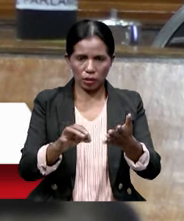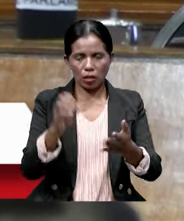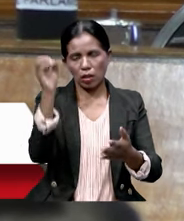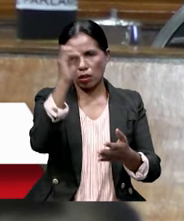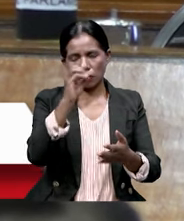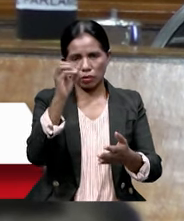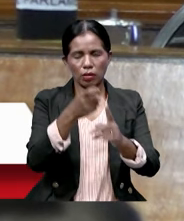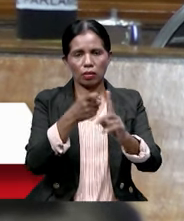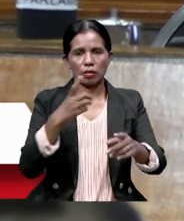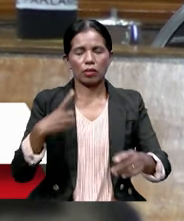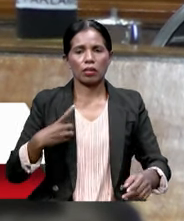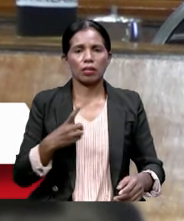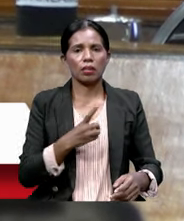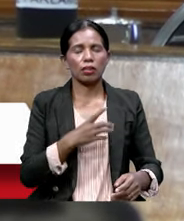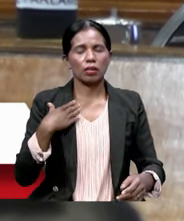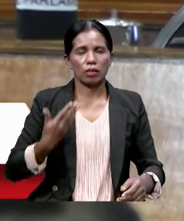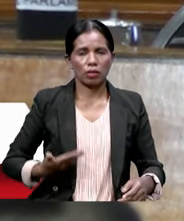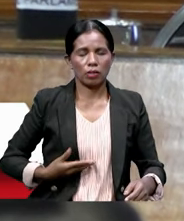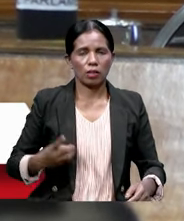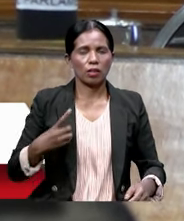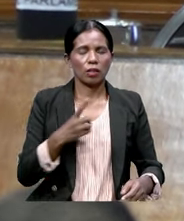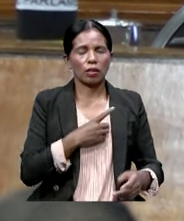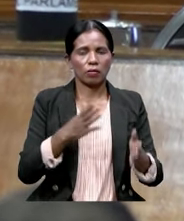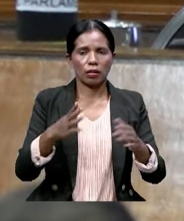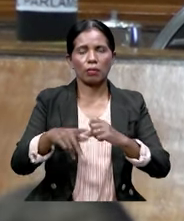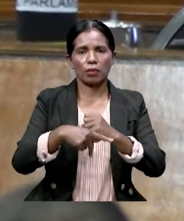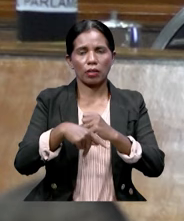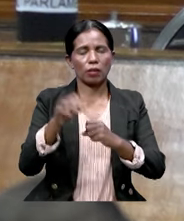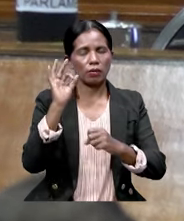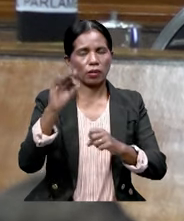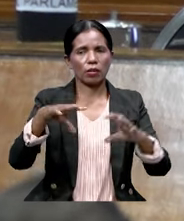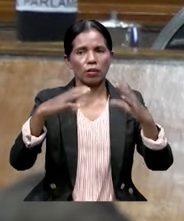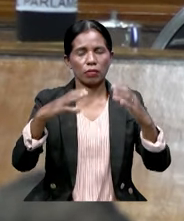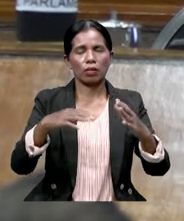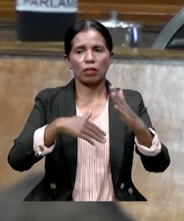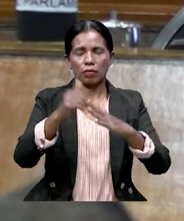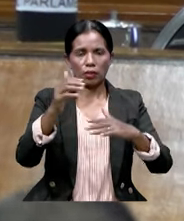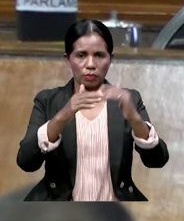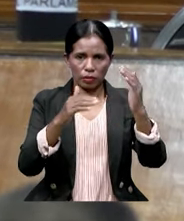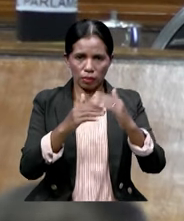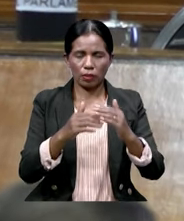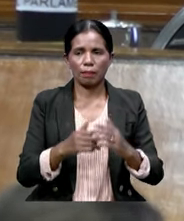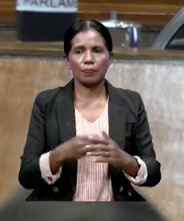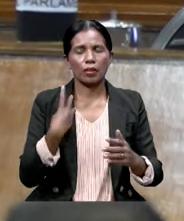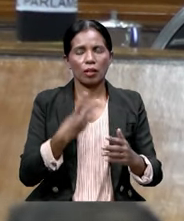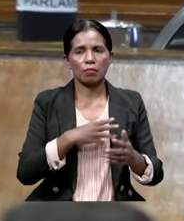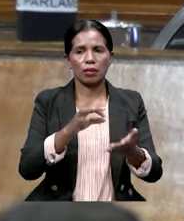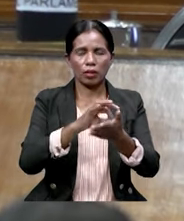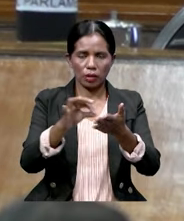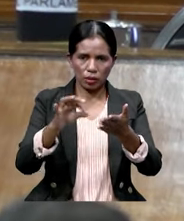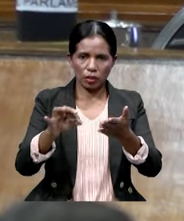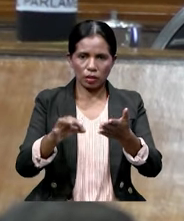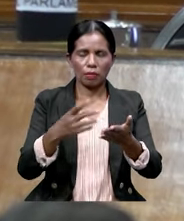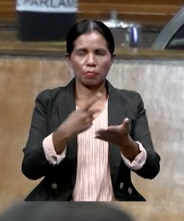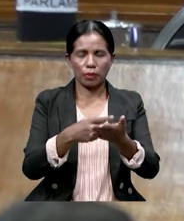osi senyora deputada osi bangkada Fretilin ini yang komision infrastruktura ami mos resista kata